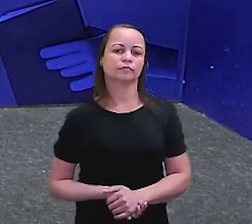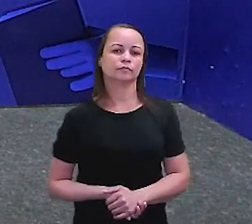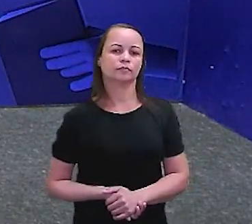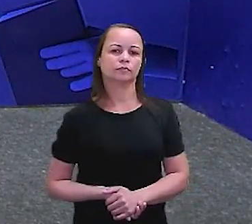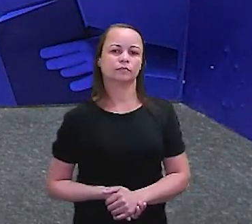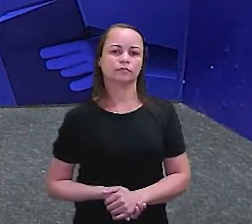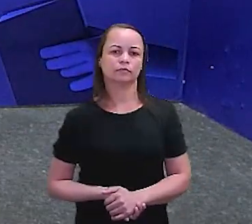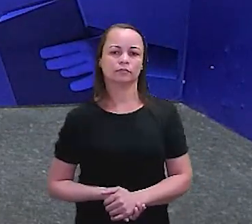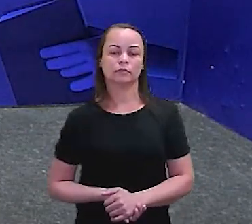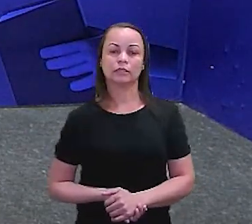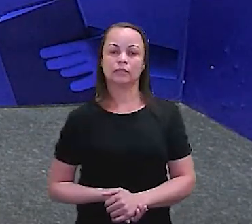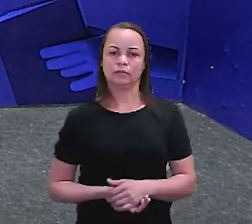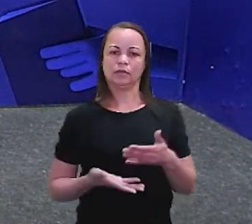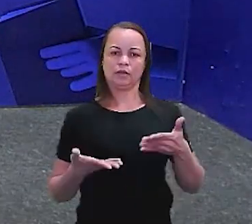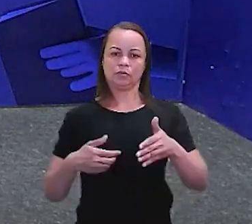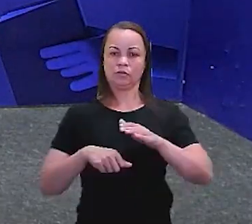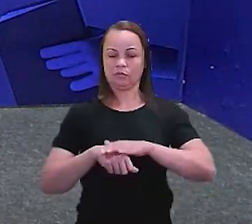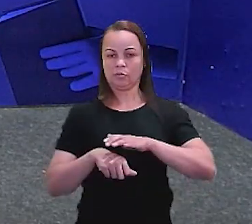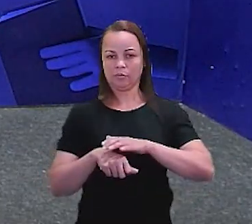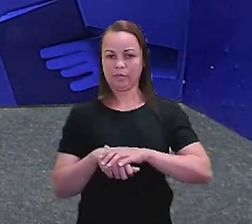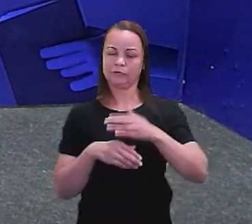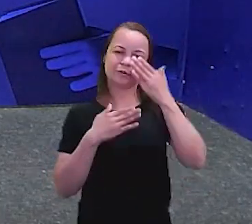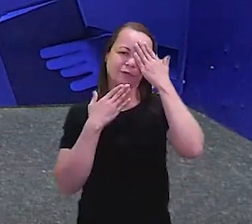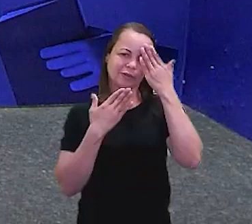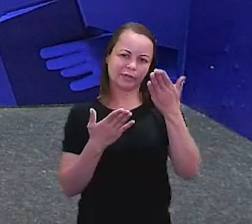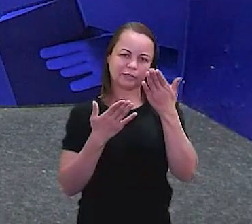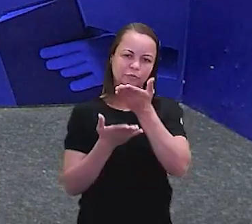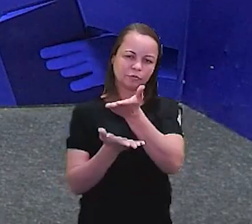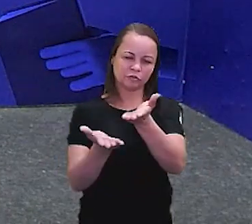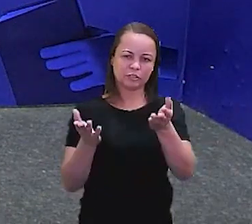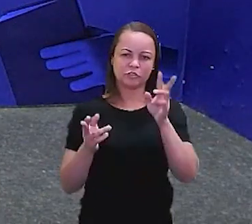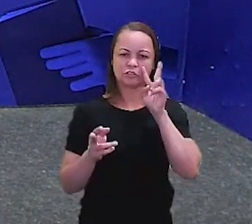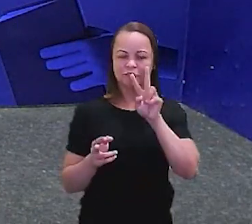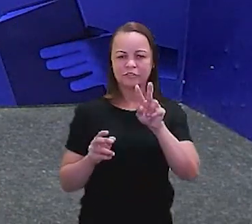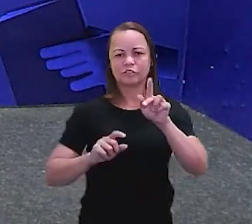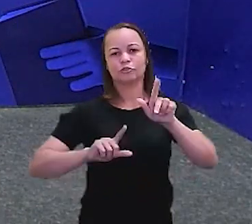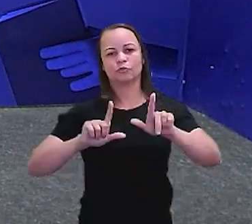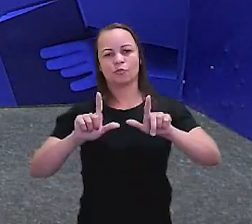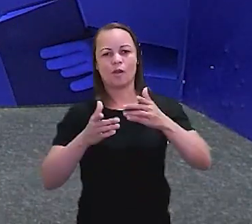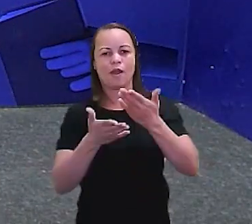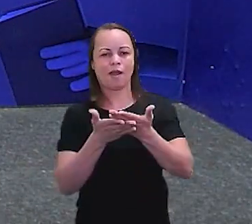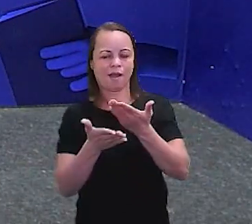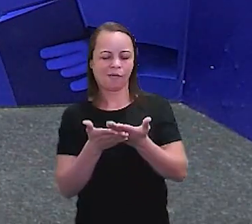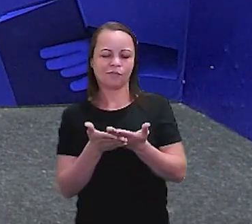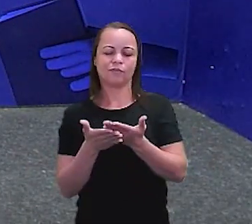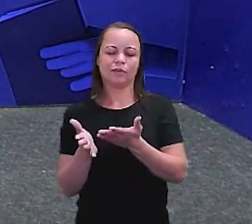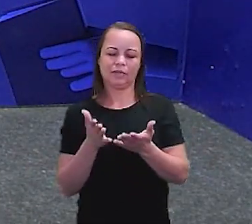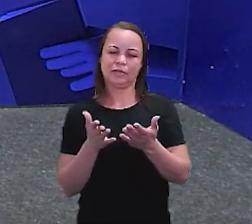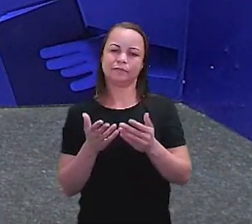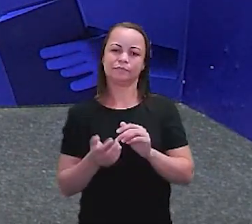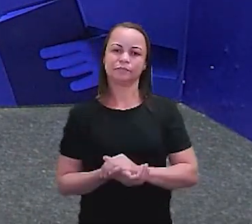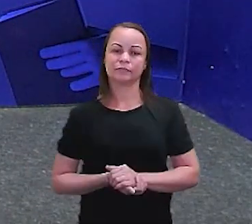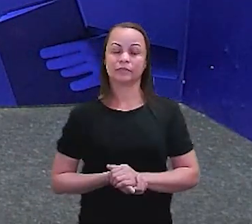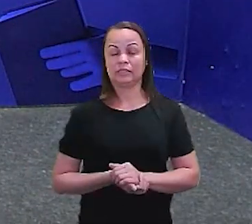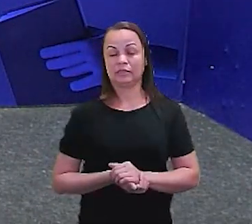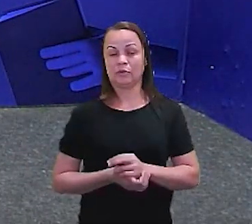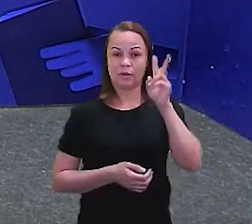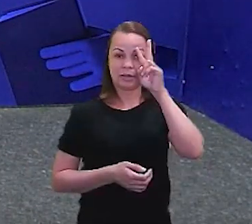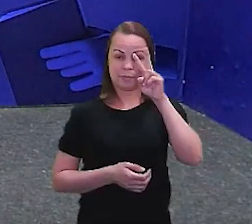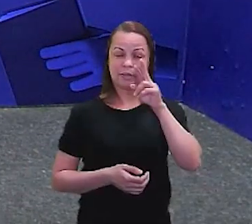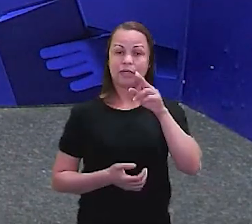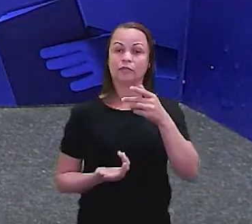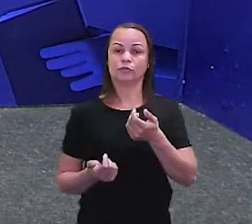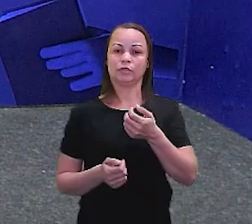Então, esse é aquele momento que eu agradeço muito por vocês terem assistido a aula e vou me despedindo. Lembrando que a greve geral ela foi